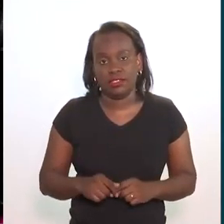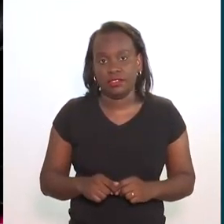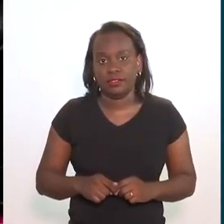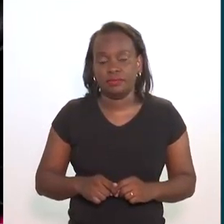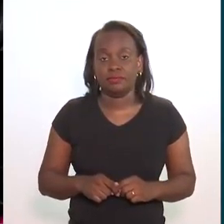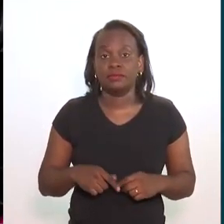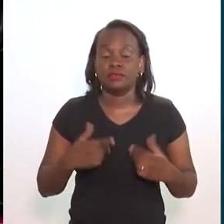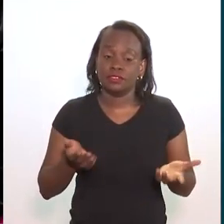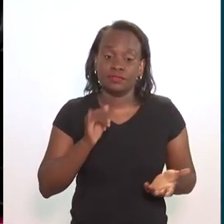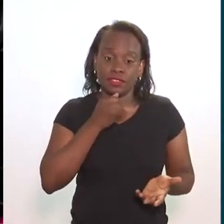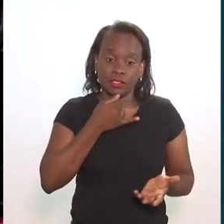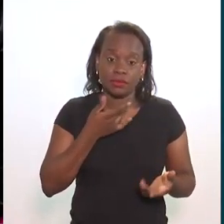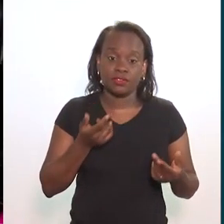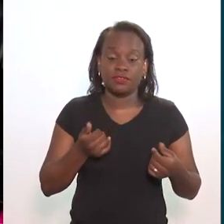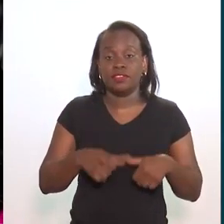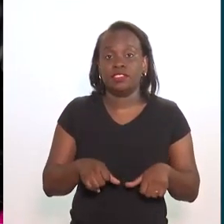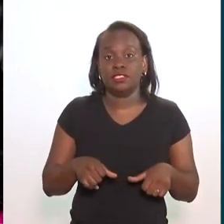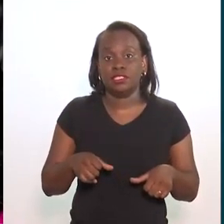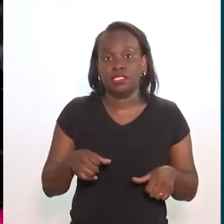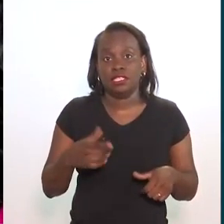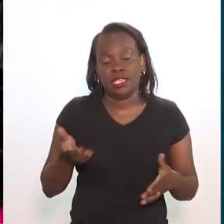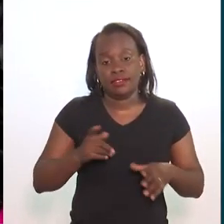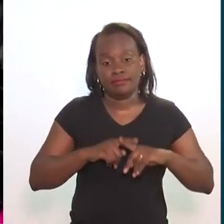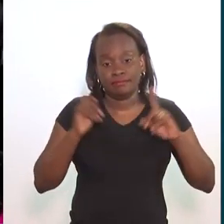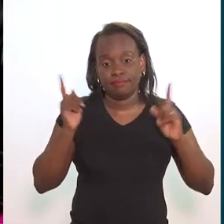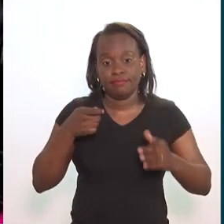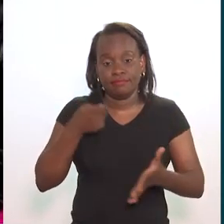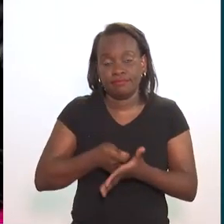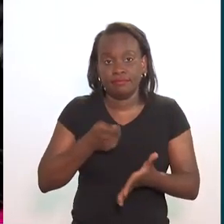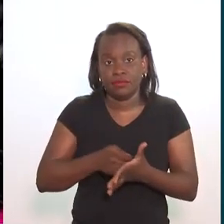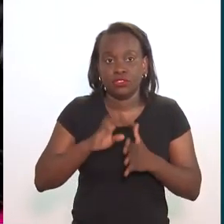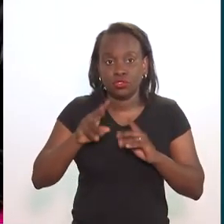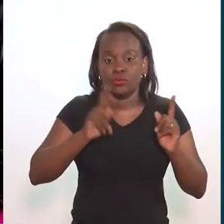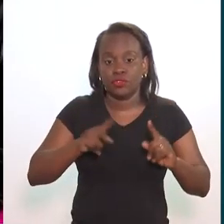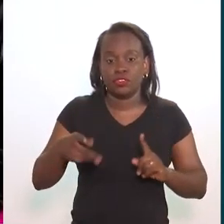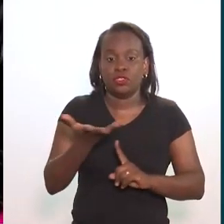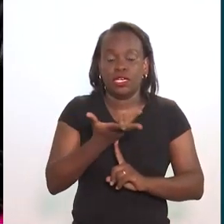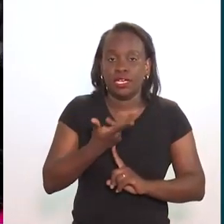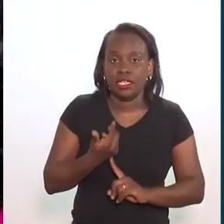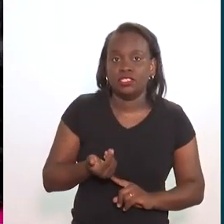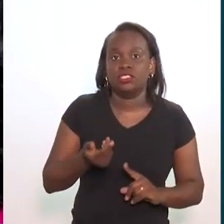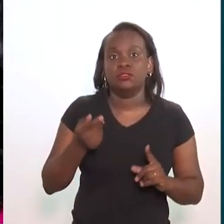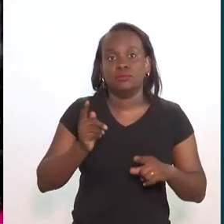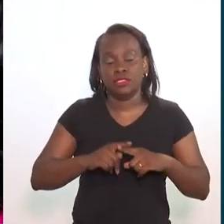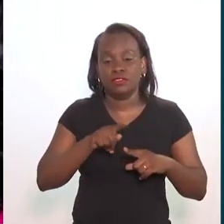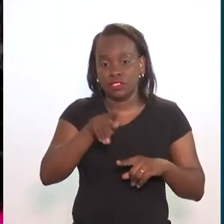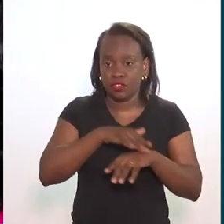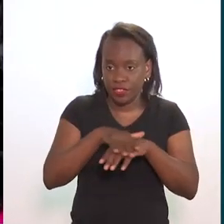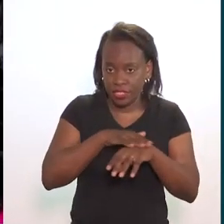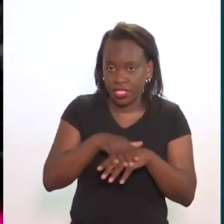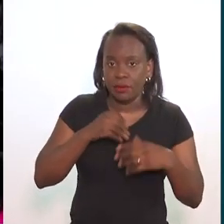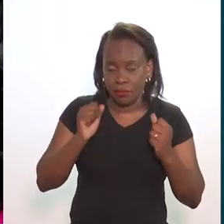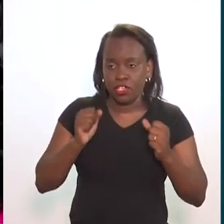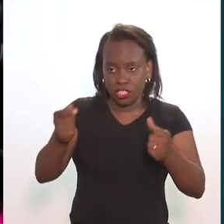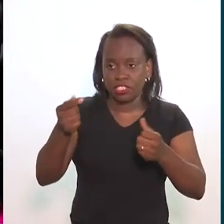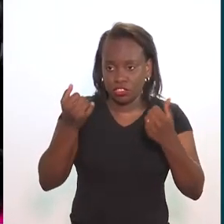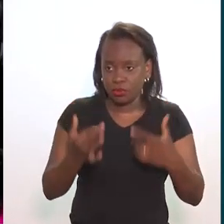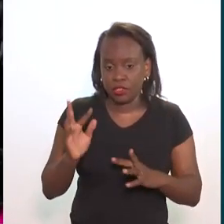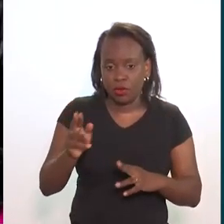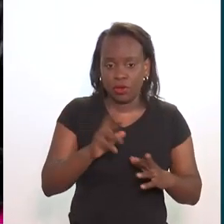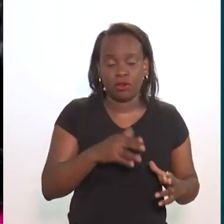né? Infelizmente fica essa indignação de todo professor de arte que você pode conversar sobre